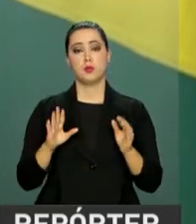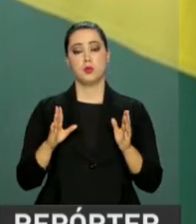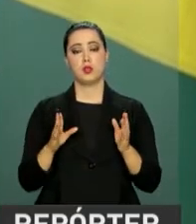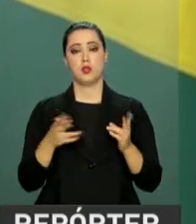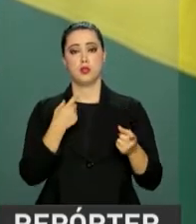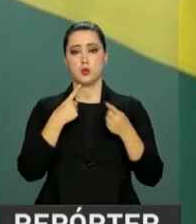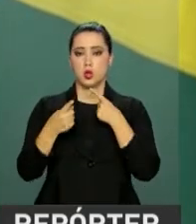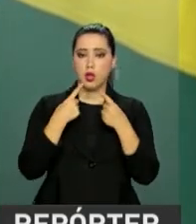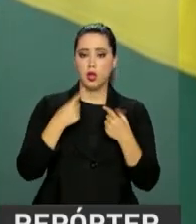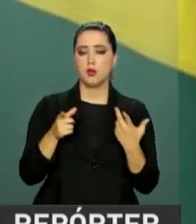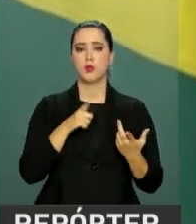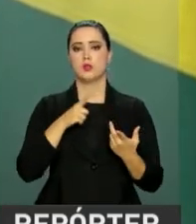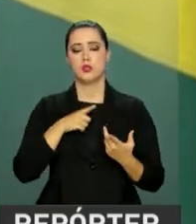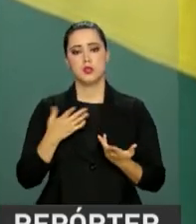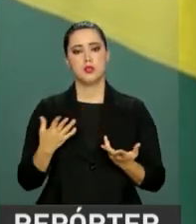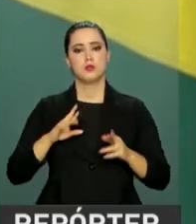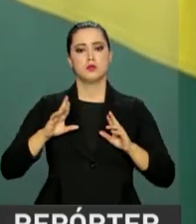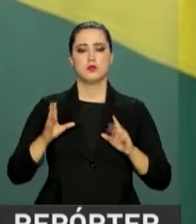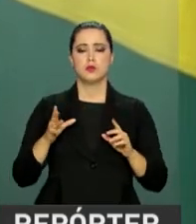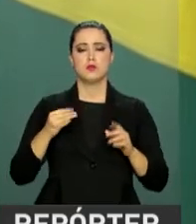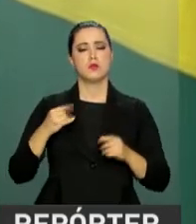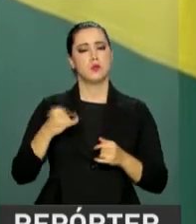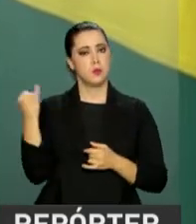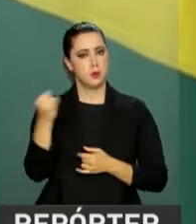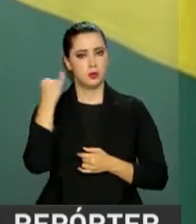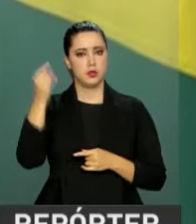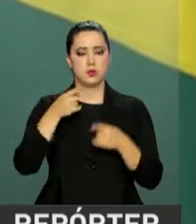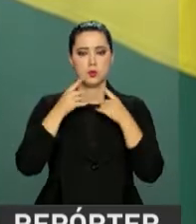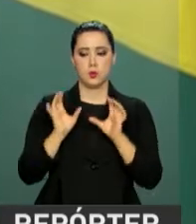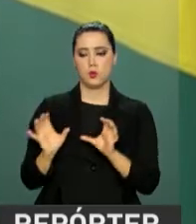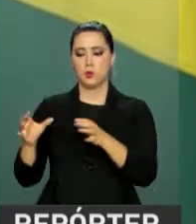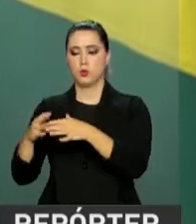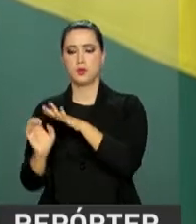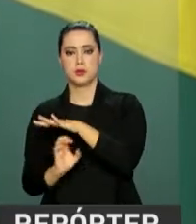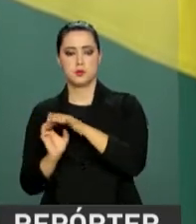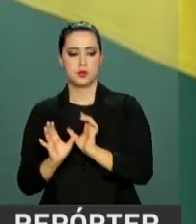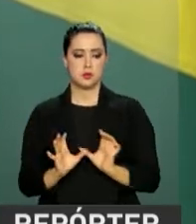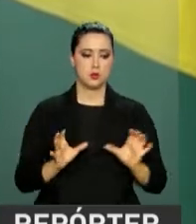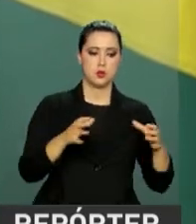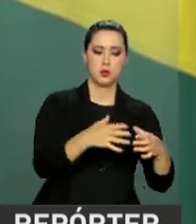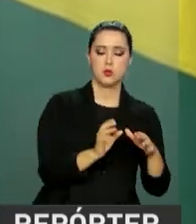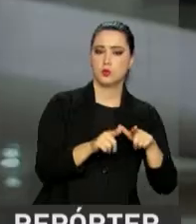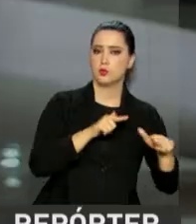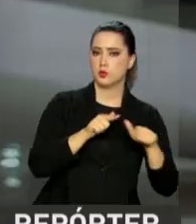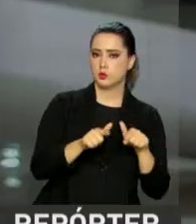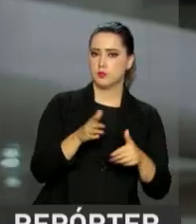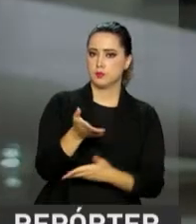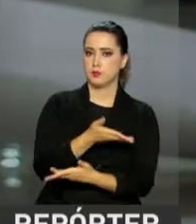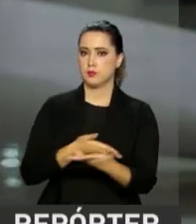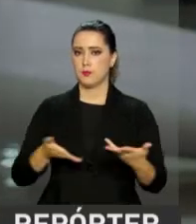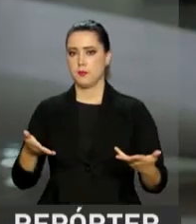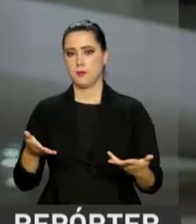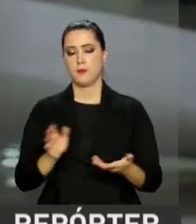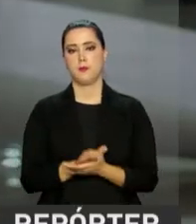ideia do diálogo porque houve um diálogo intenso entre o setor empresarial e o setor dos empregados